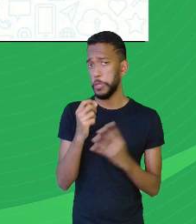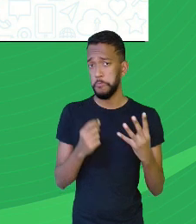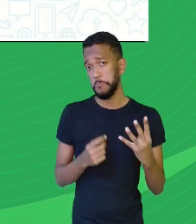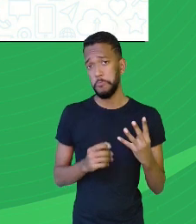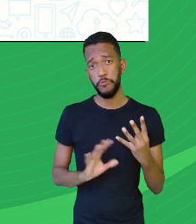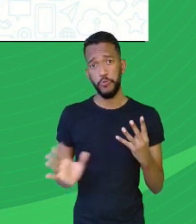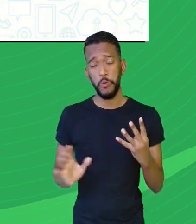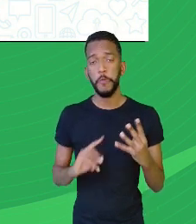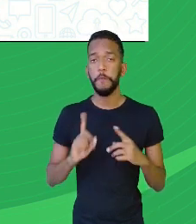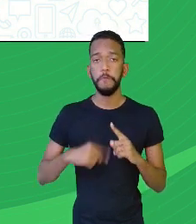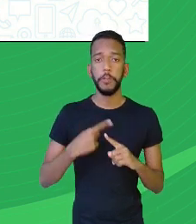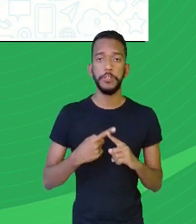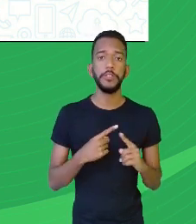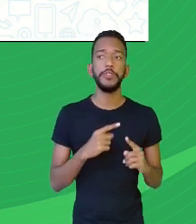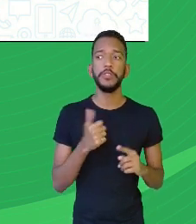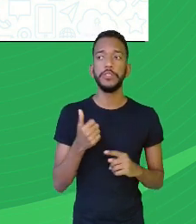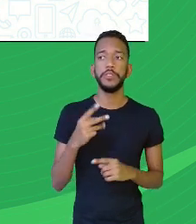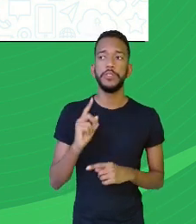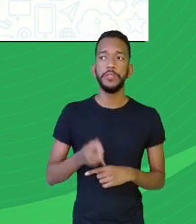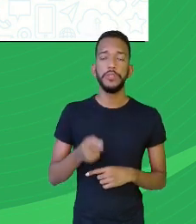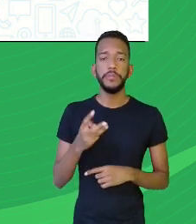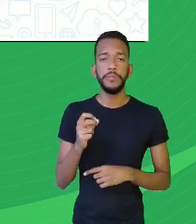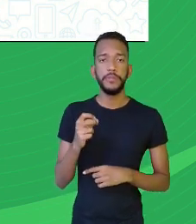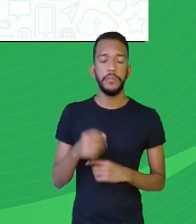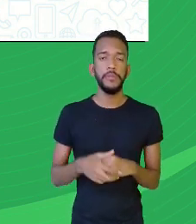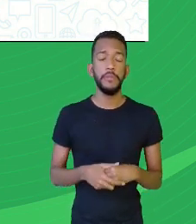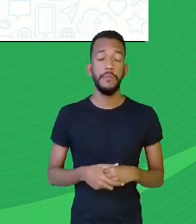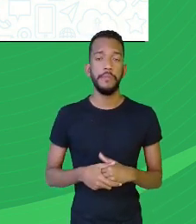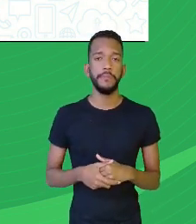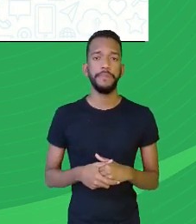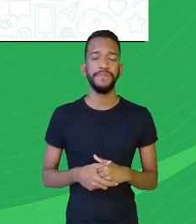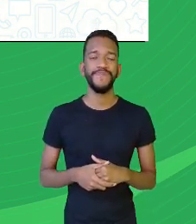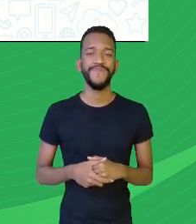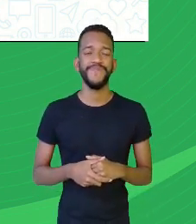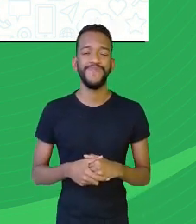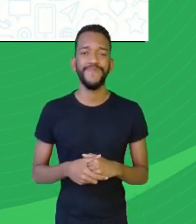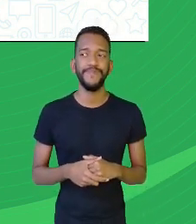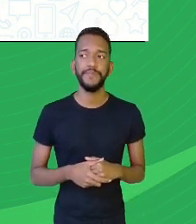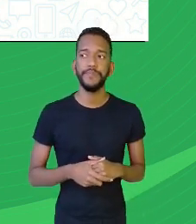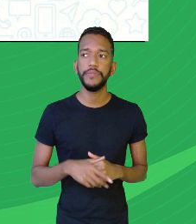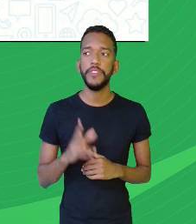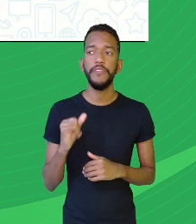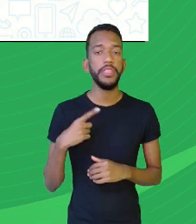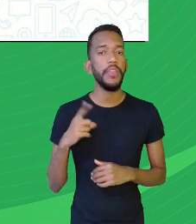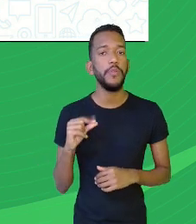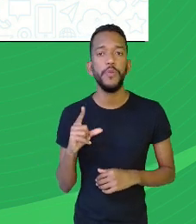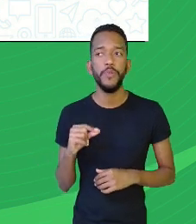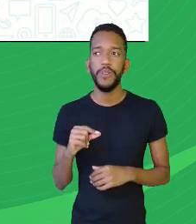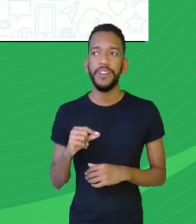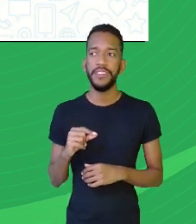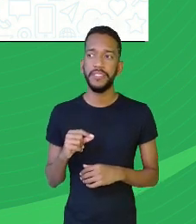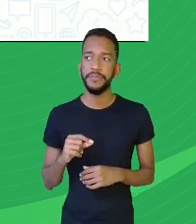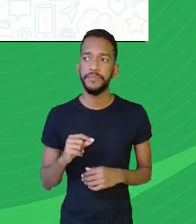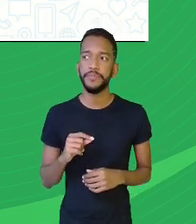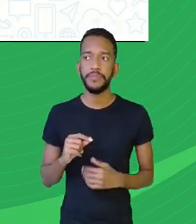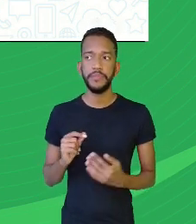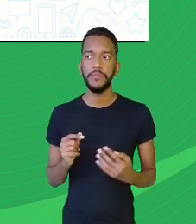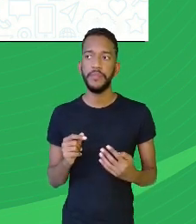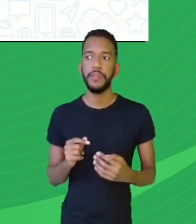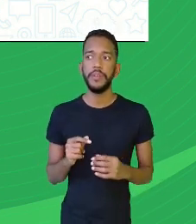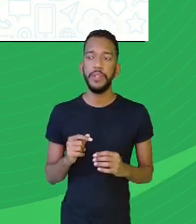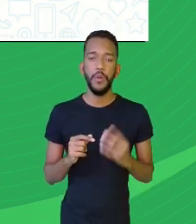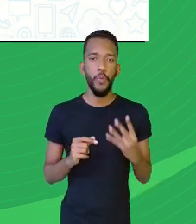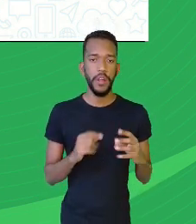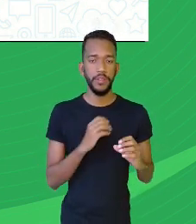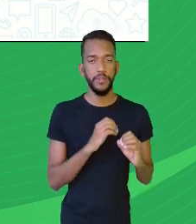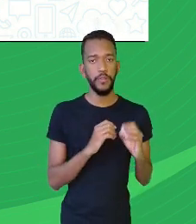esse valor. R$13,50 vezes 4. Aqui, eu vou ter a multiplicação. 4 vezes 0 é